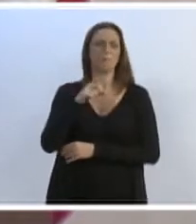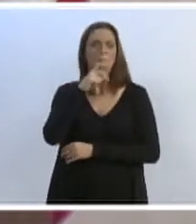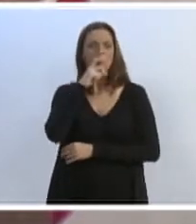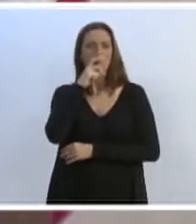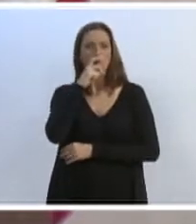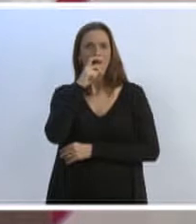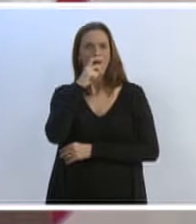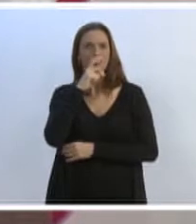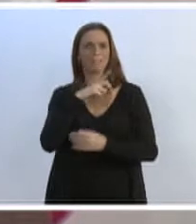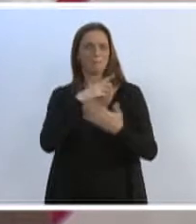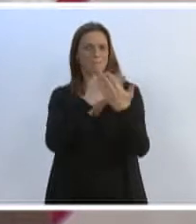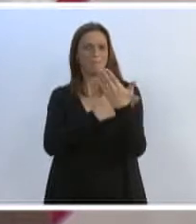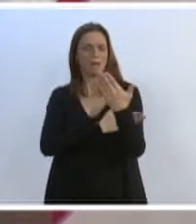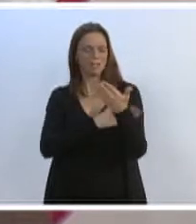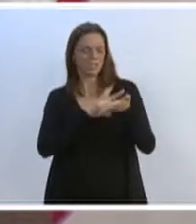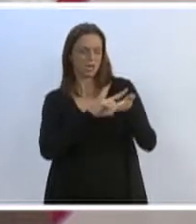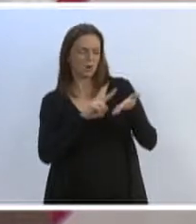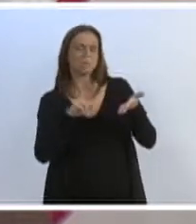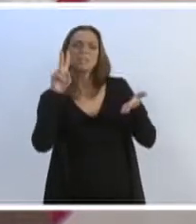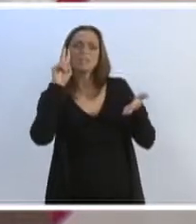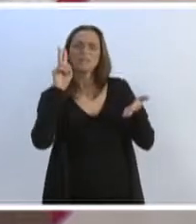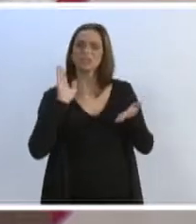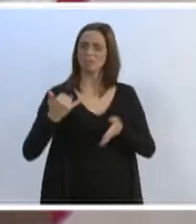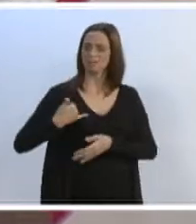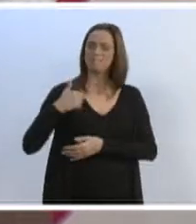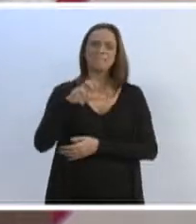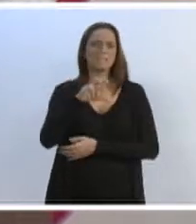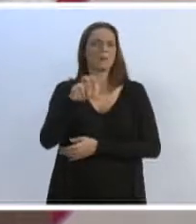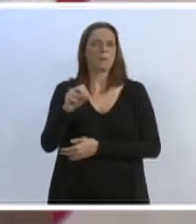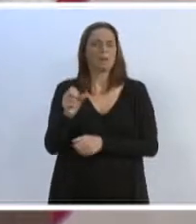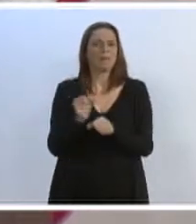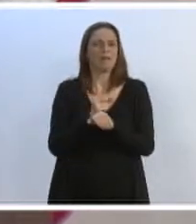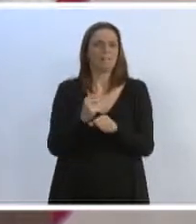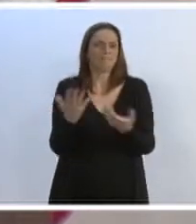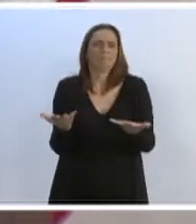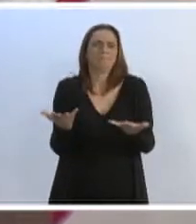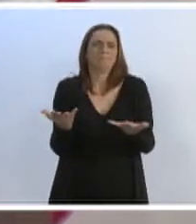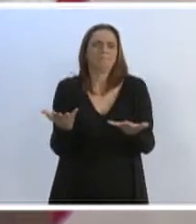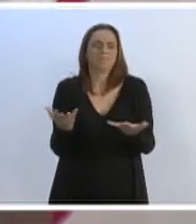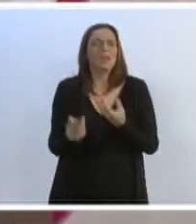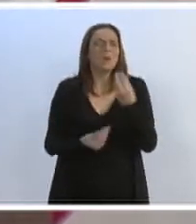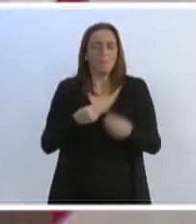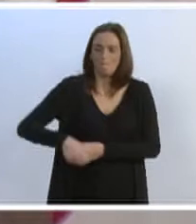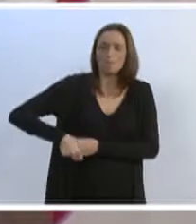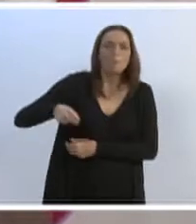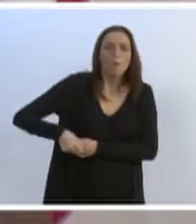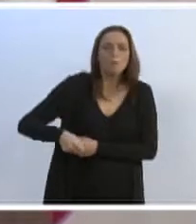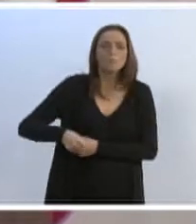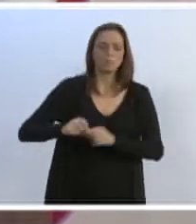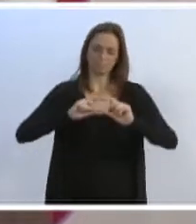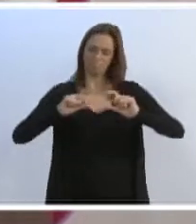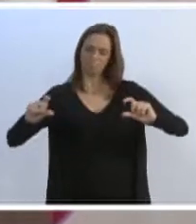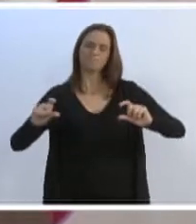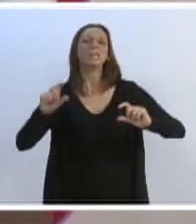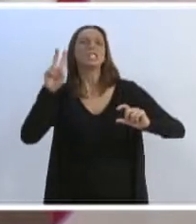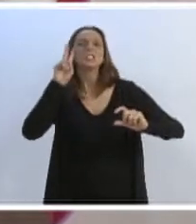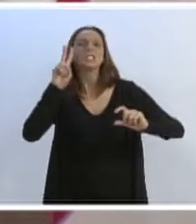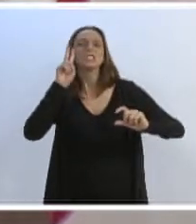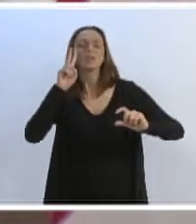tem funcionado como, né, tem preservado a nossa história do esquecimento, tem contribuído